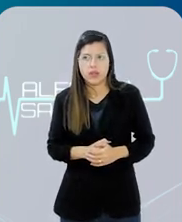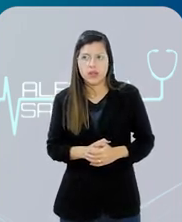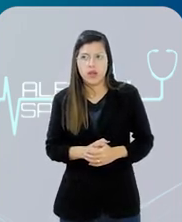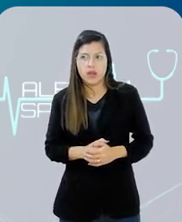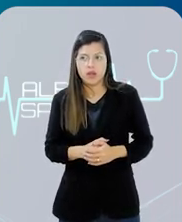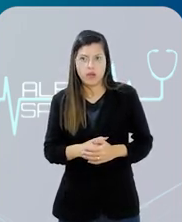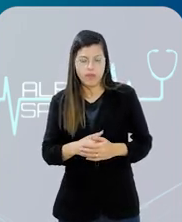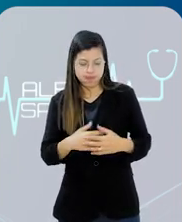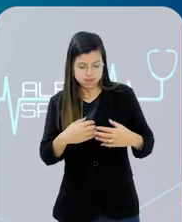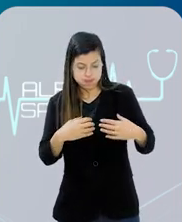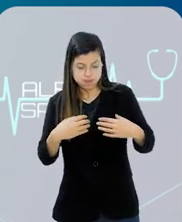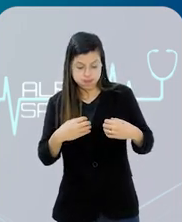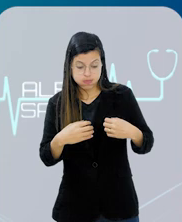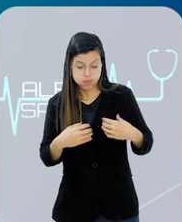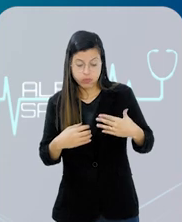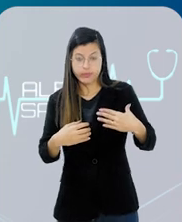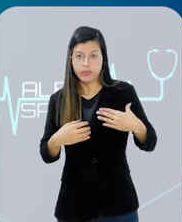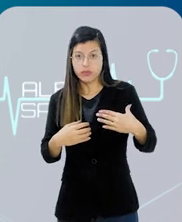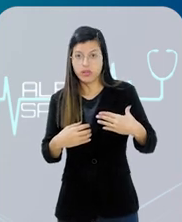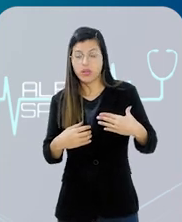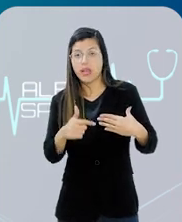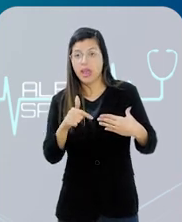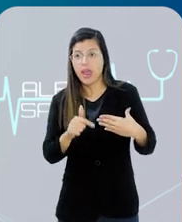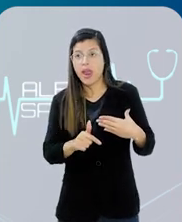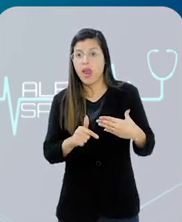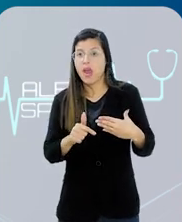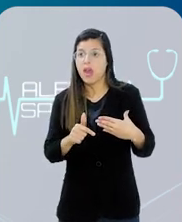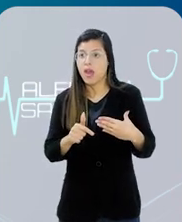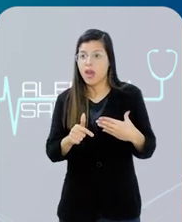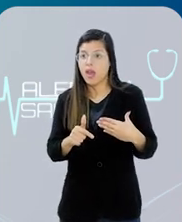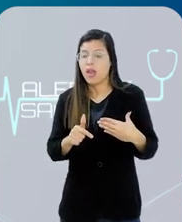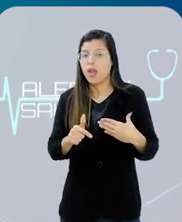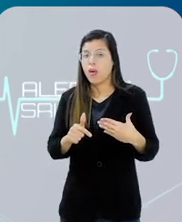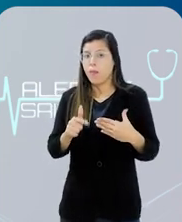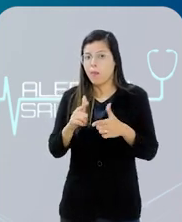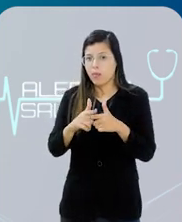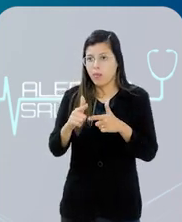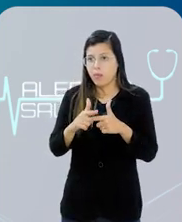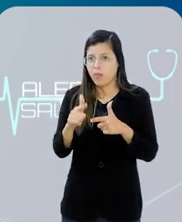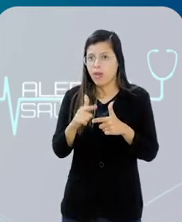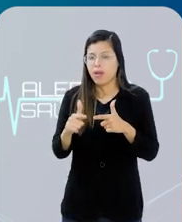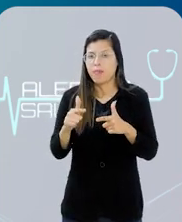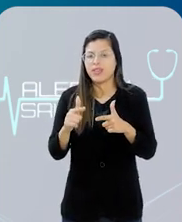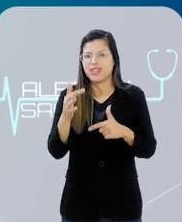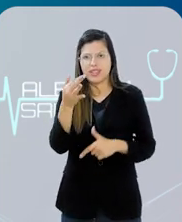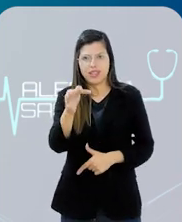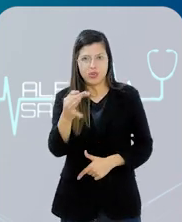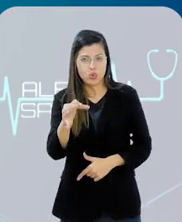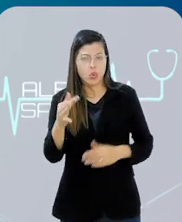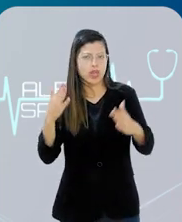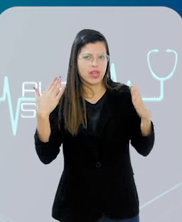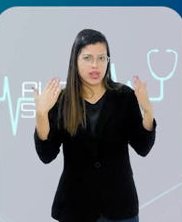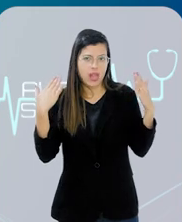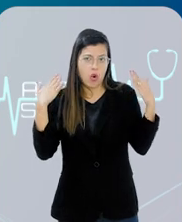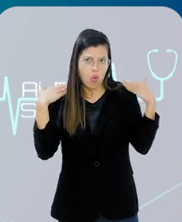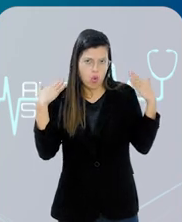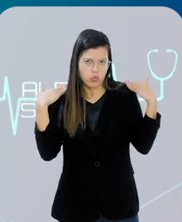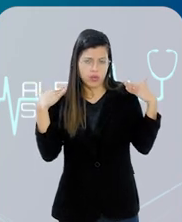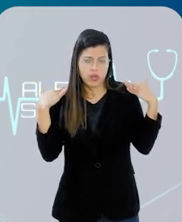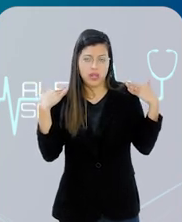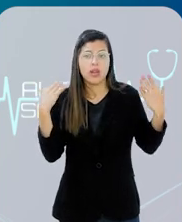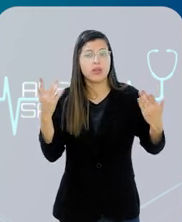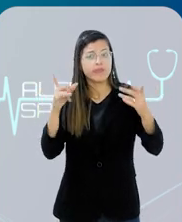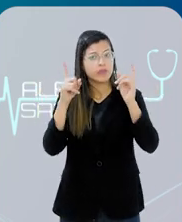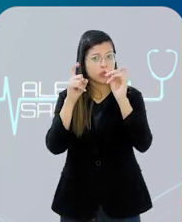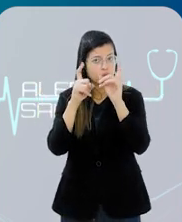exclusivamente o volume da mama dela é a principal causadora do desconforto da coluna. Isso vai ser muito